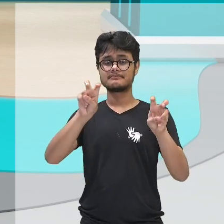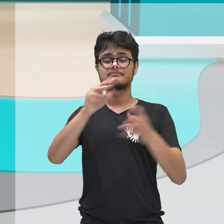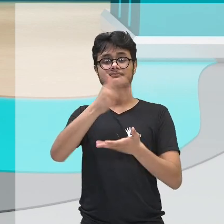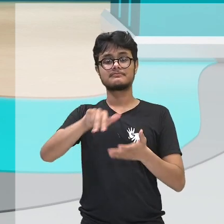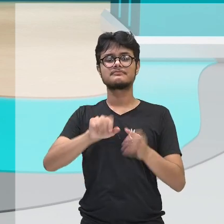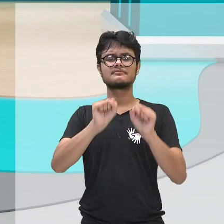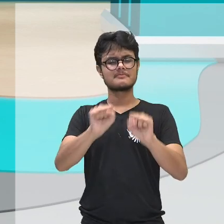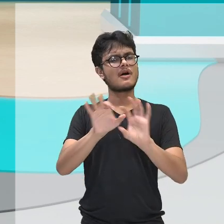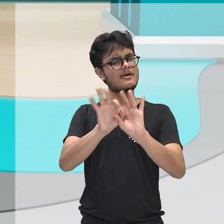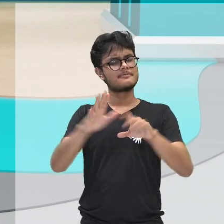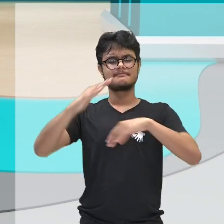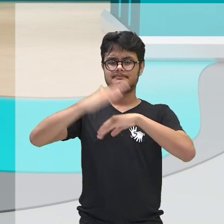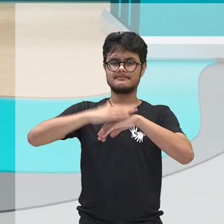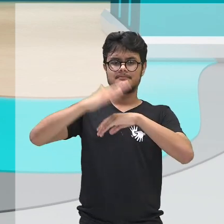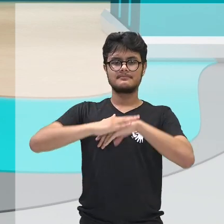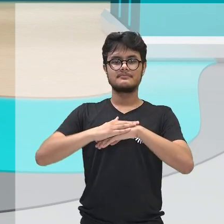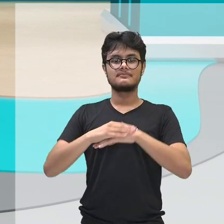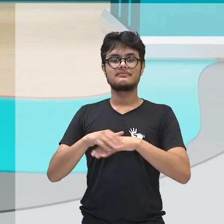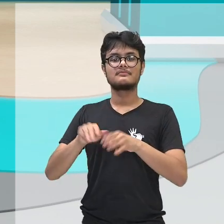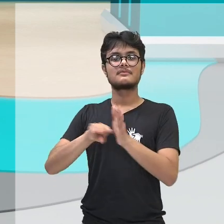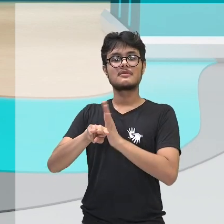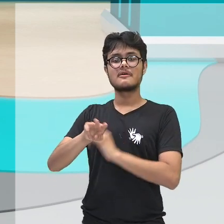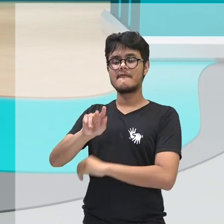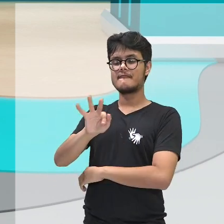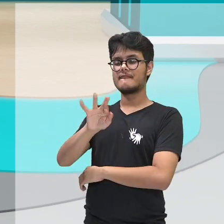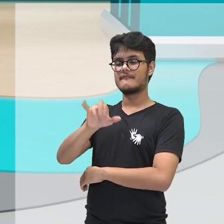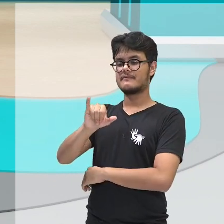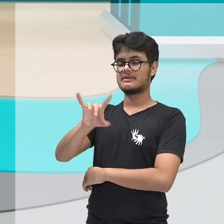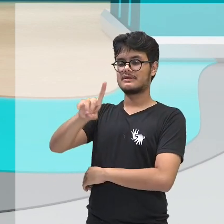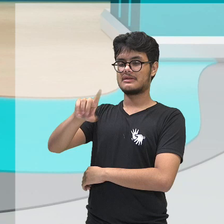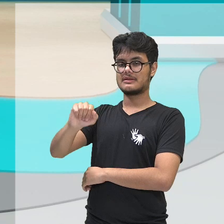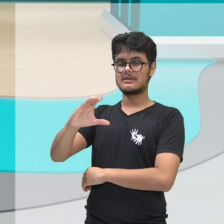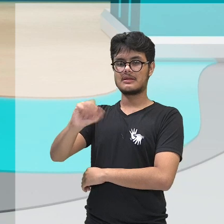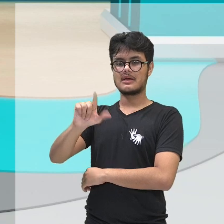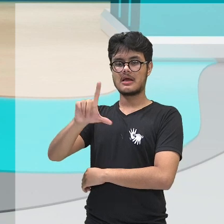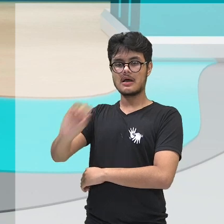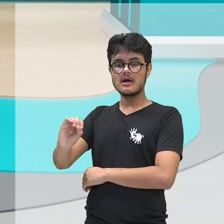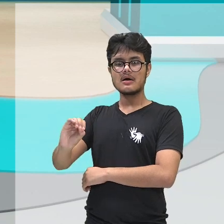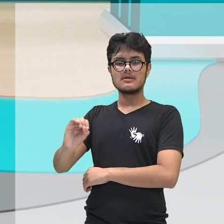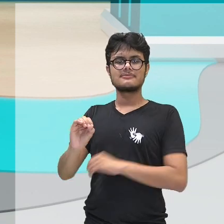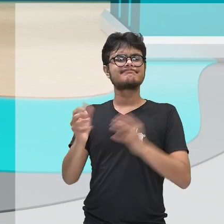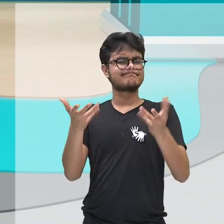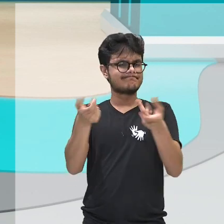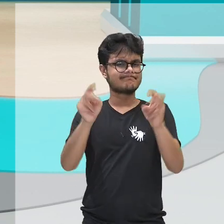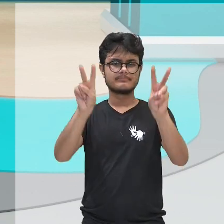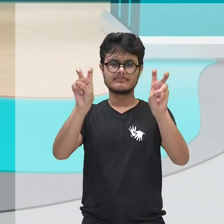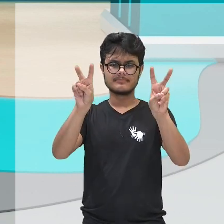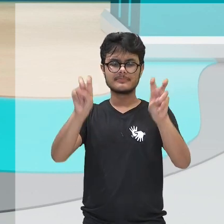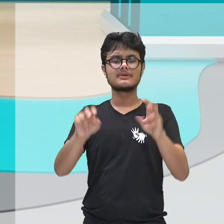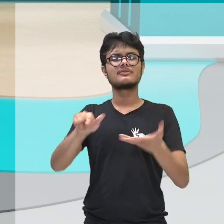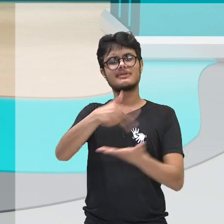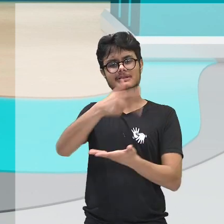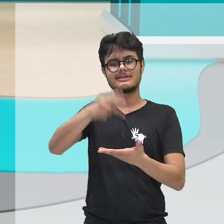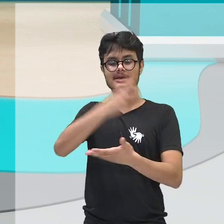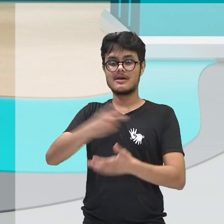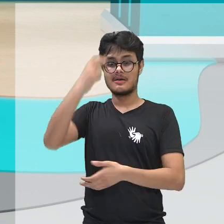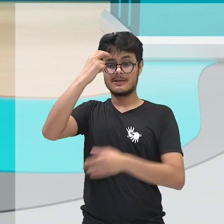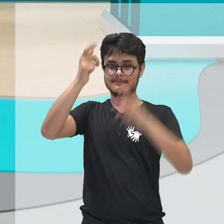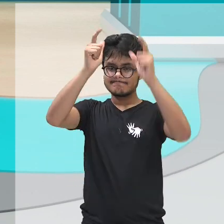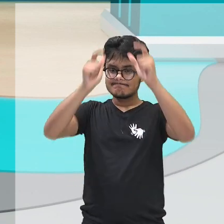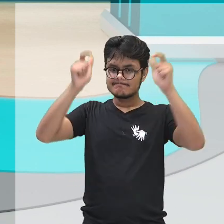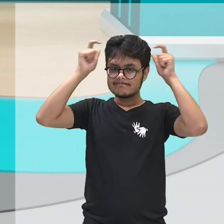mexicana, procurem o Museu da Frida Kahlo. Vocês vão ver coisas maravilhosas em relação à cultura